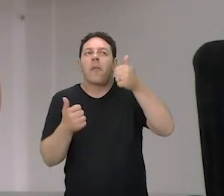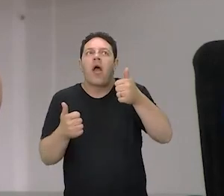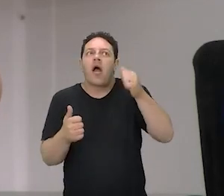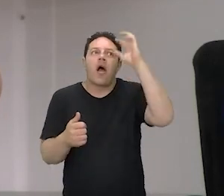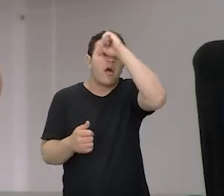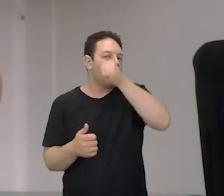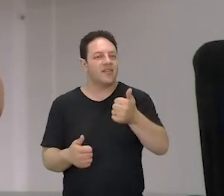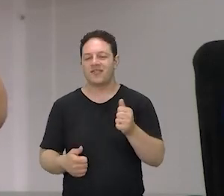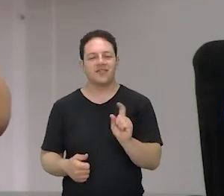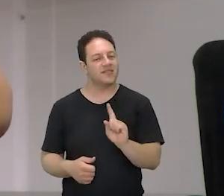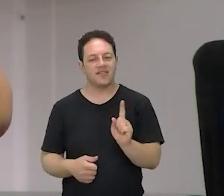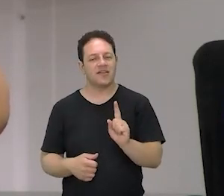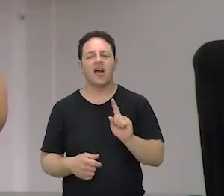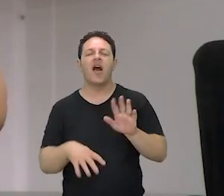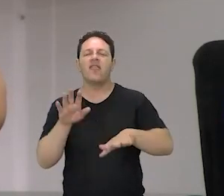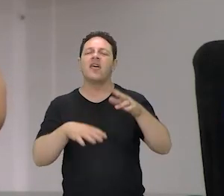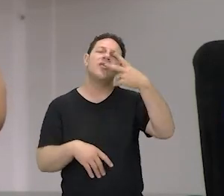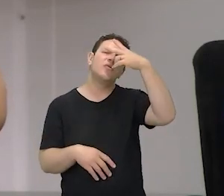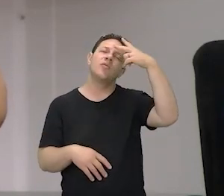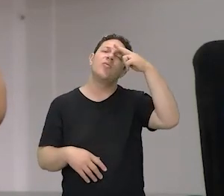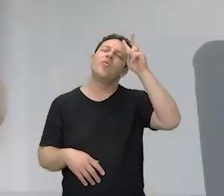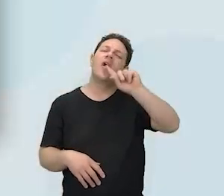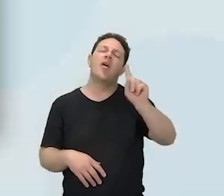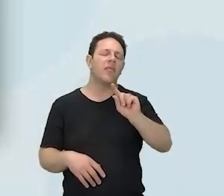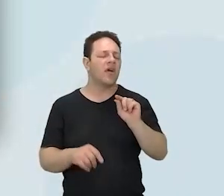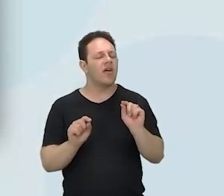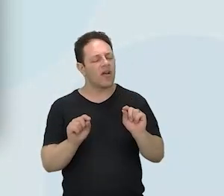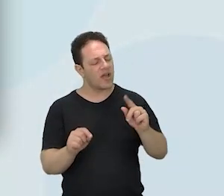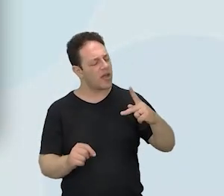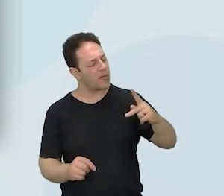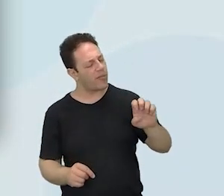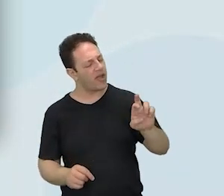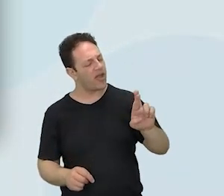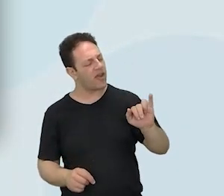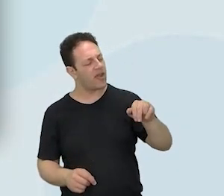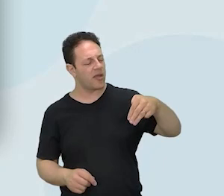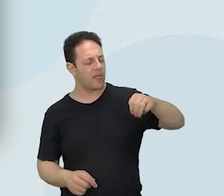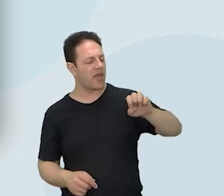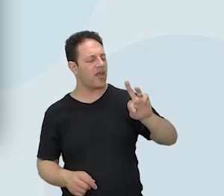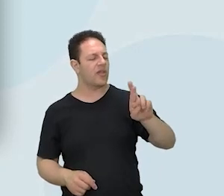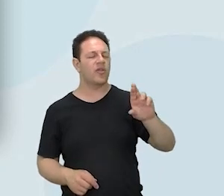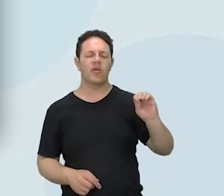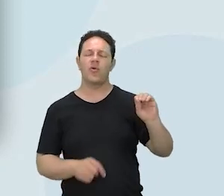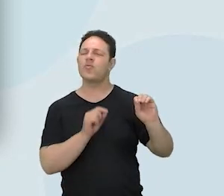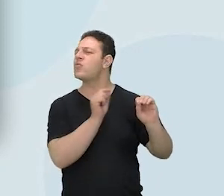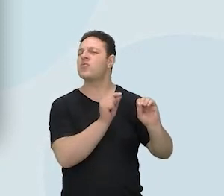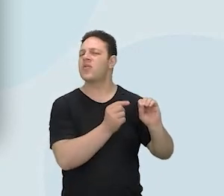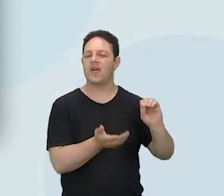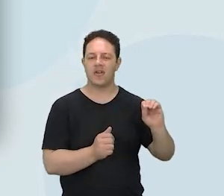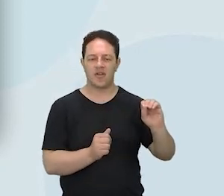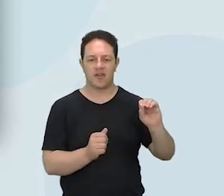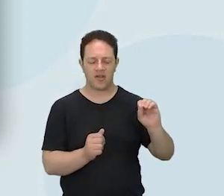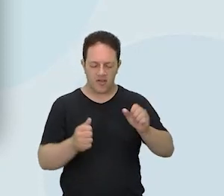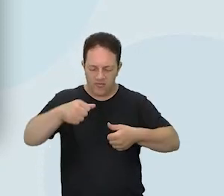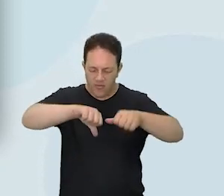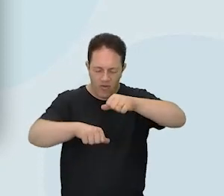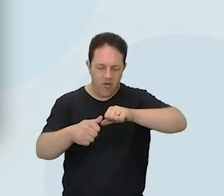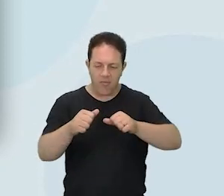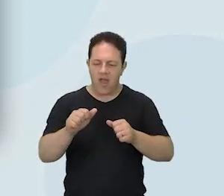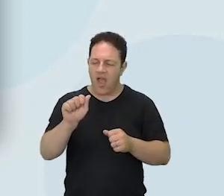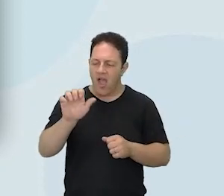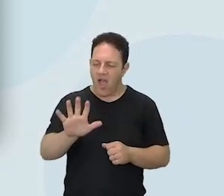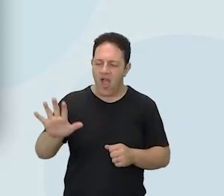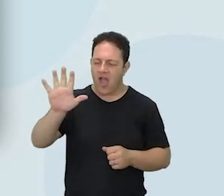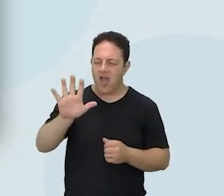já não se recorda o que é perímetro, ele não lembra, né, as fórmulas para calcular a área. Então, o professor Fernando